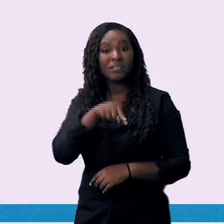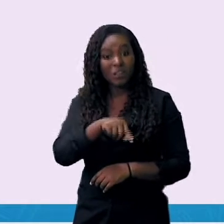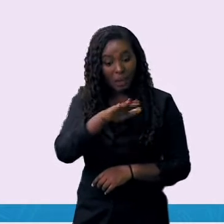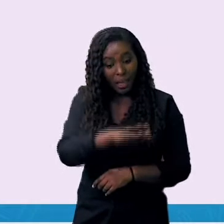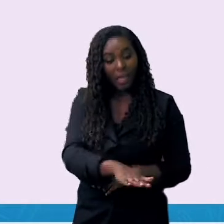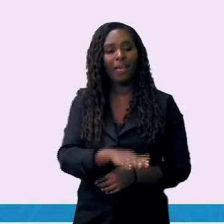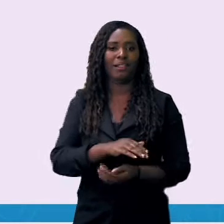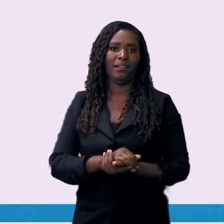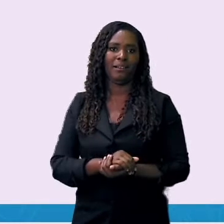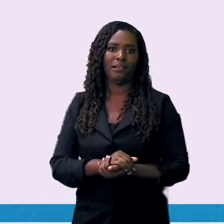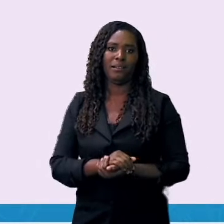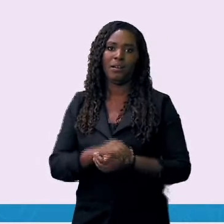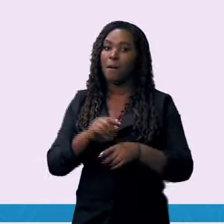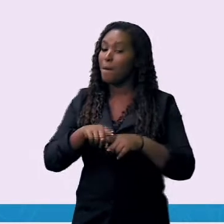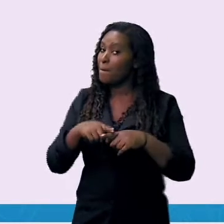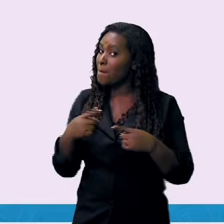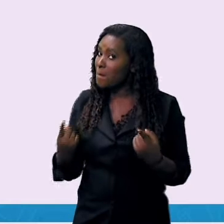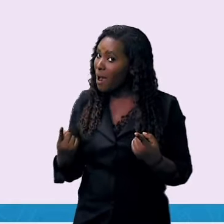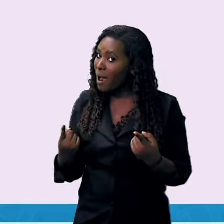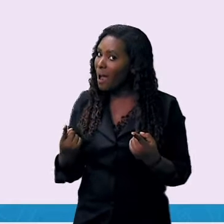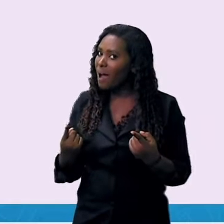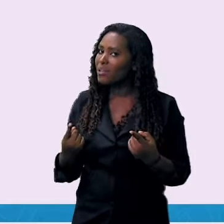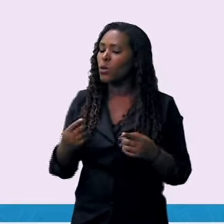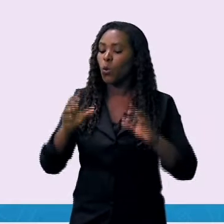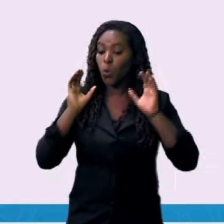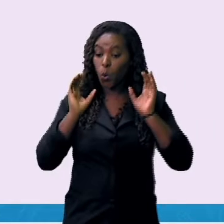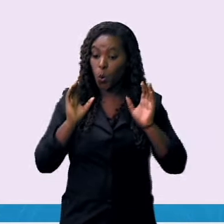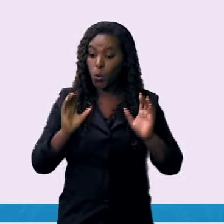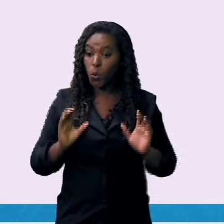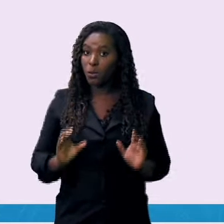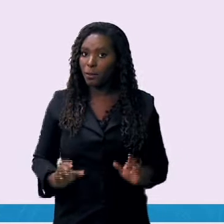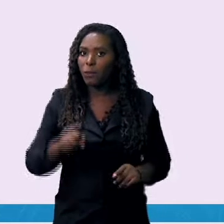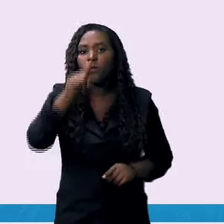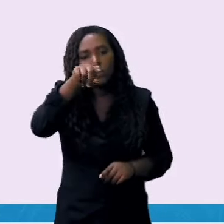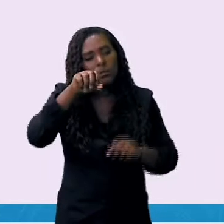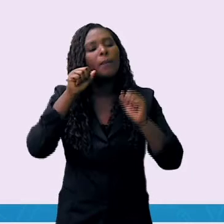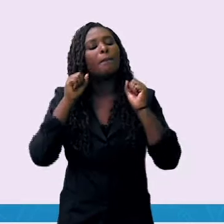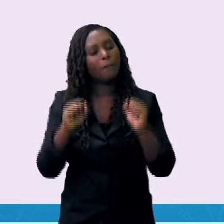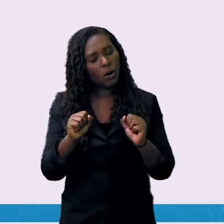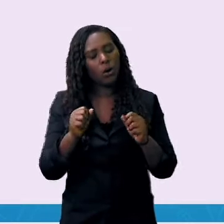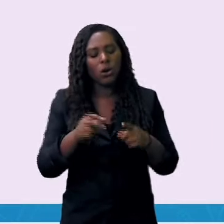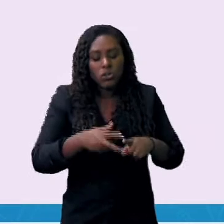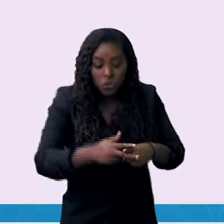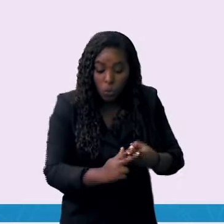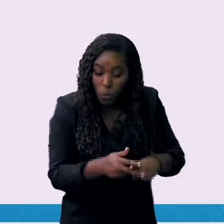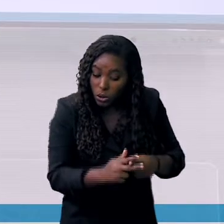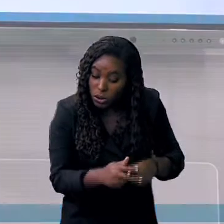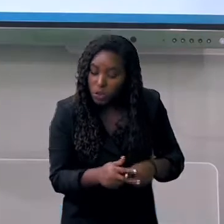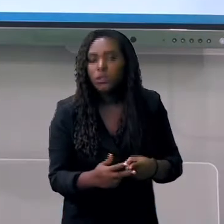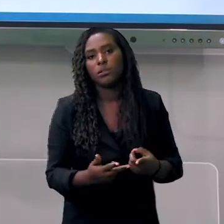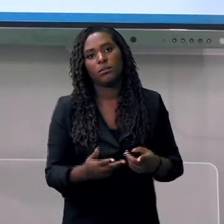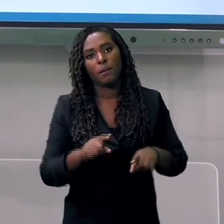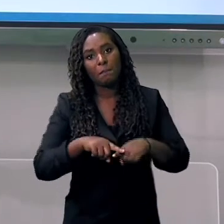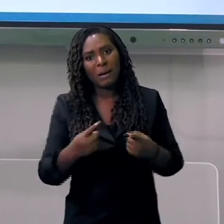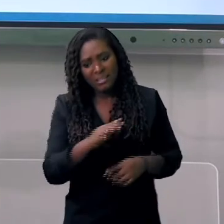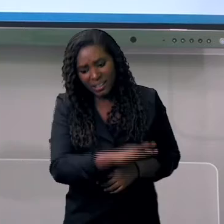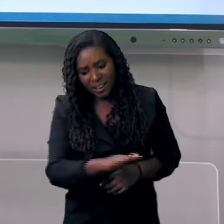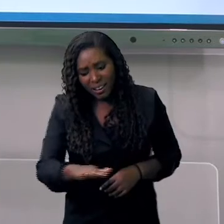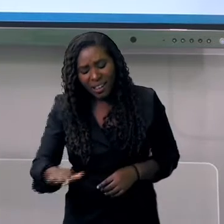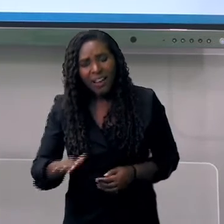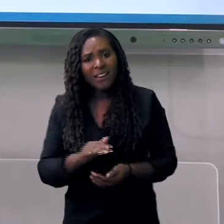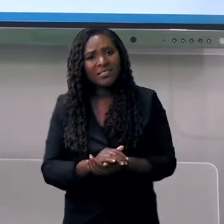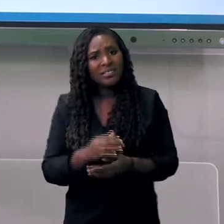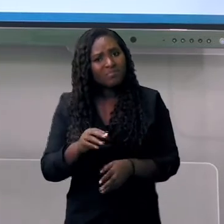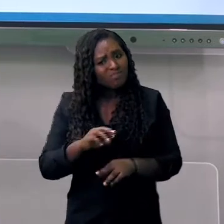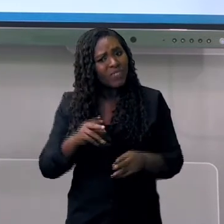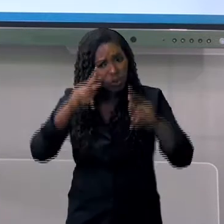a criança não. Por exemplo, ao invés de dizer, você me deixa louca, você